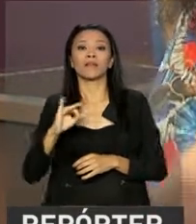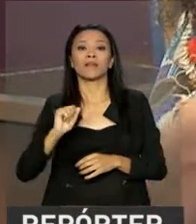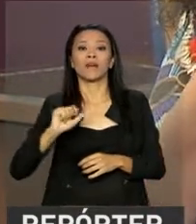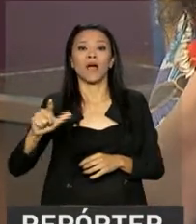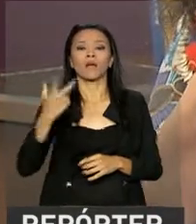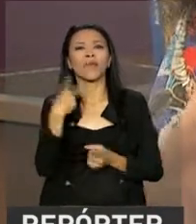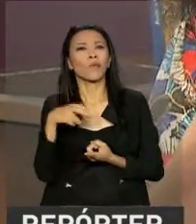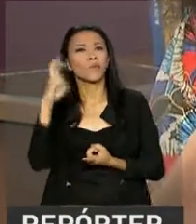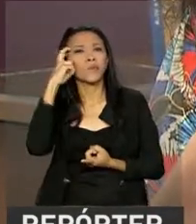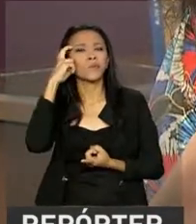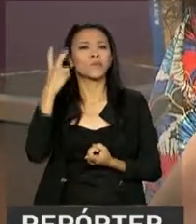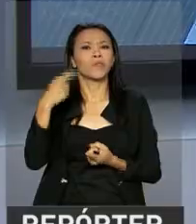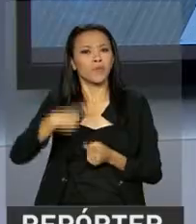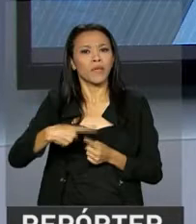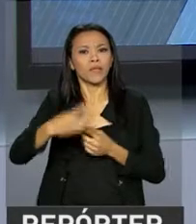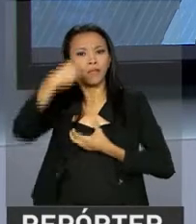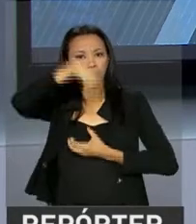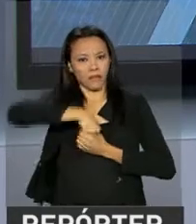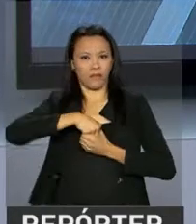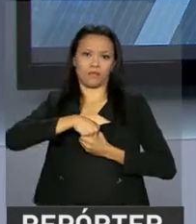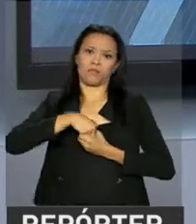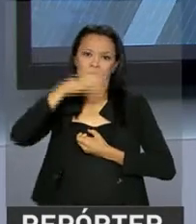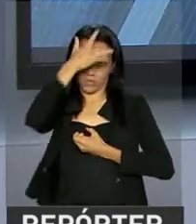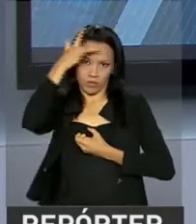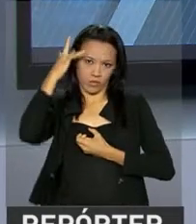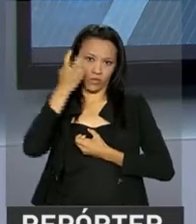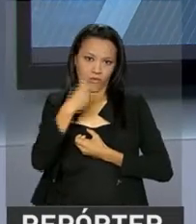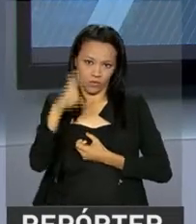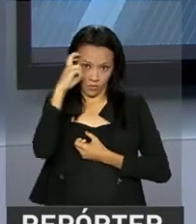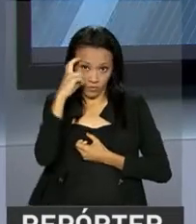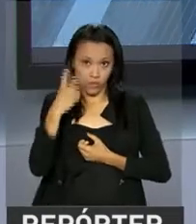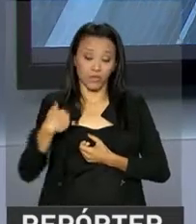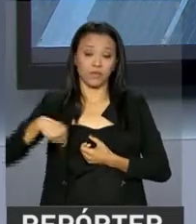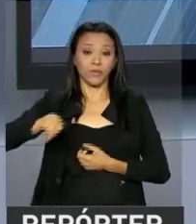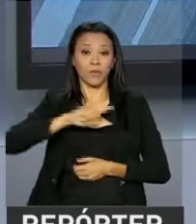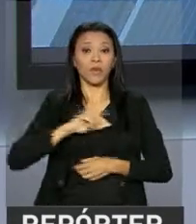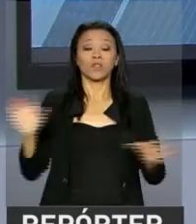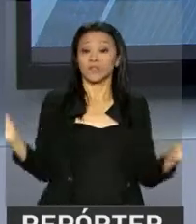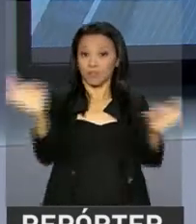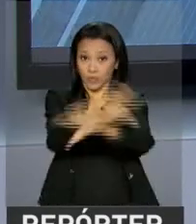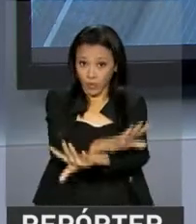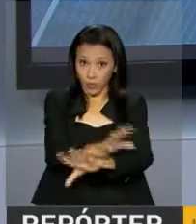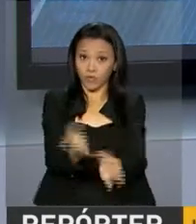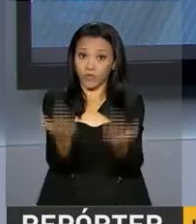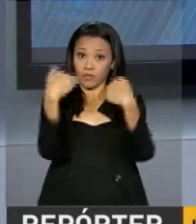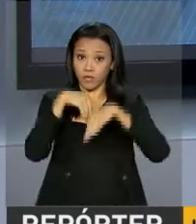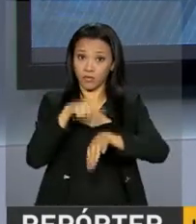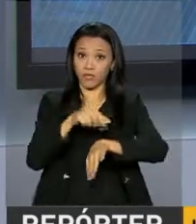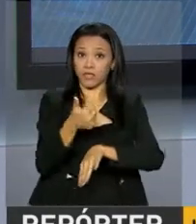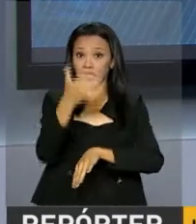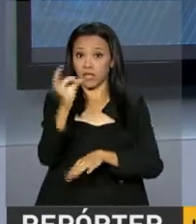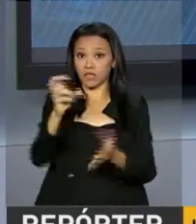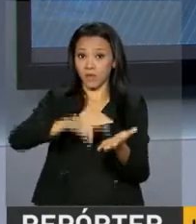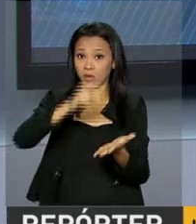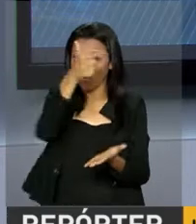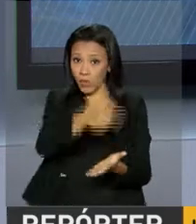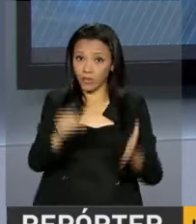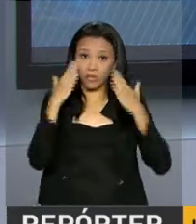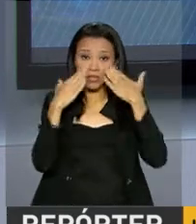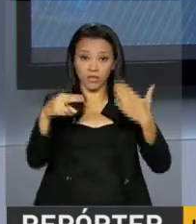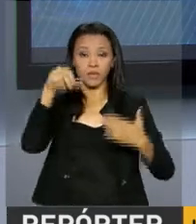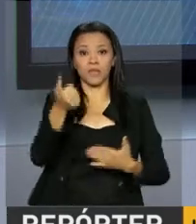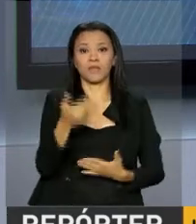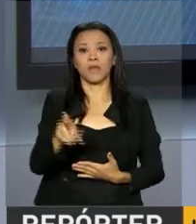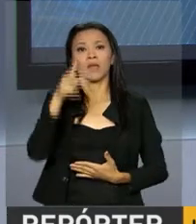nas pessoas e nós ficamos por aqui voltamos às 10 da manhã na próxima edição do repórter mbr